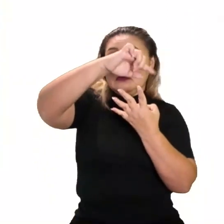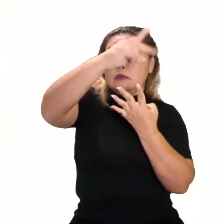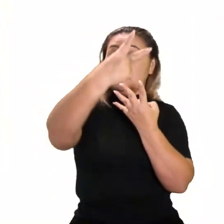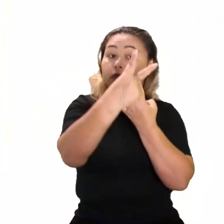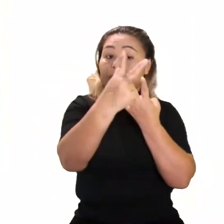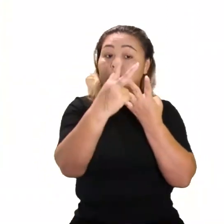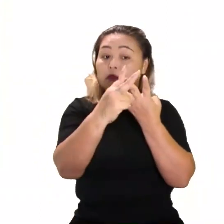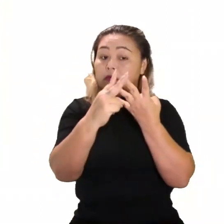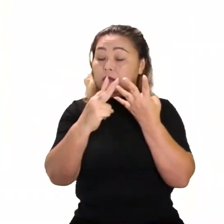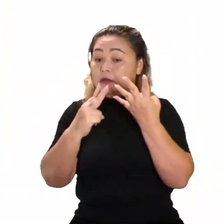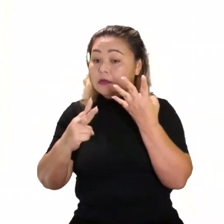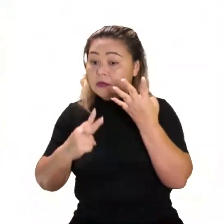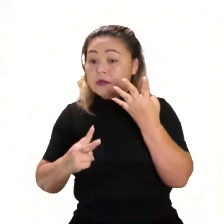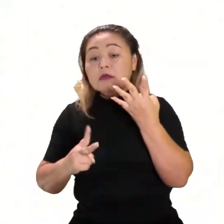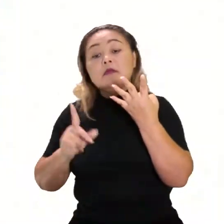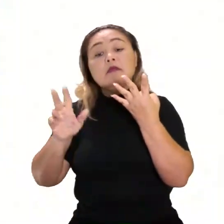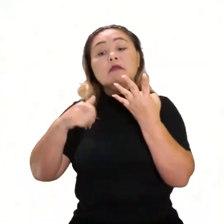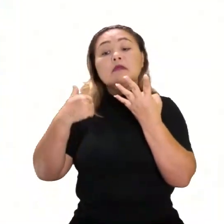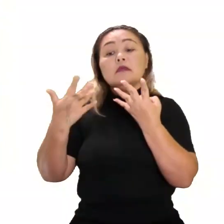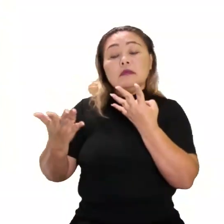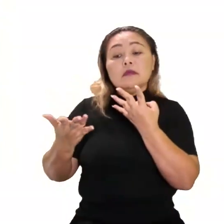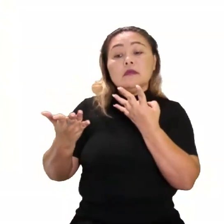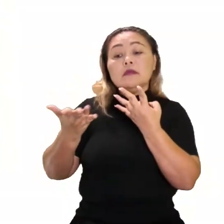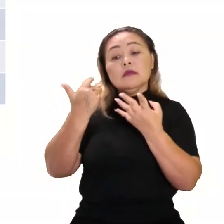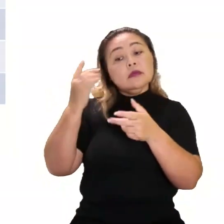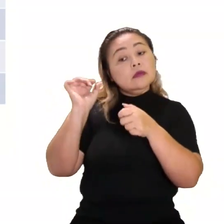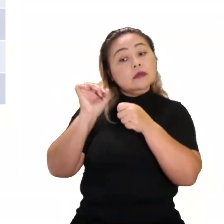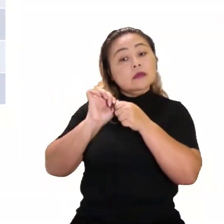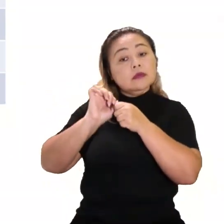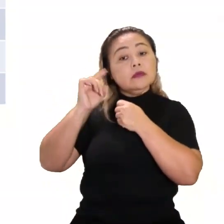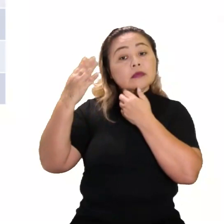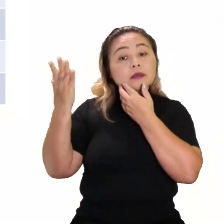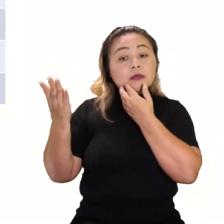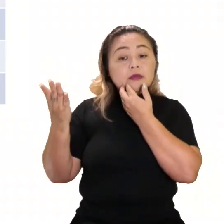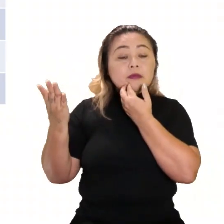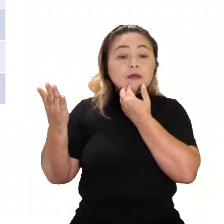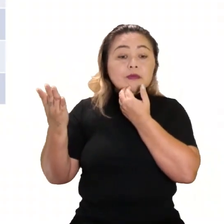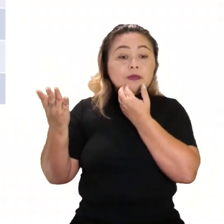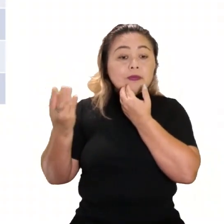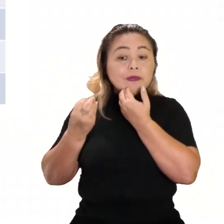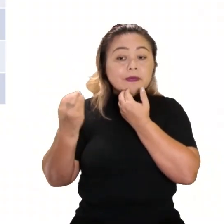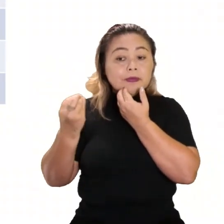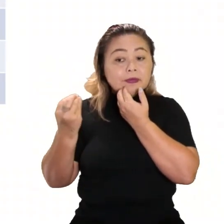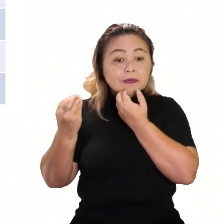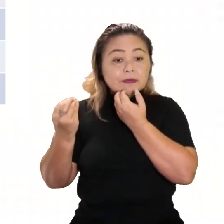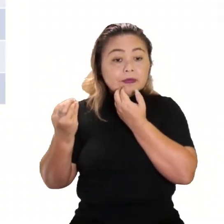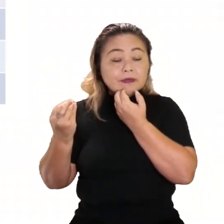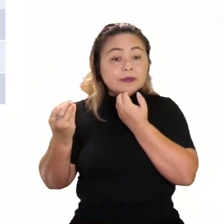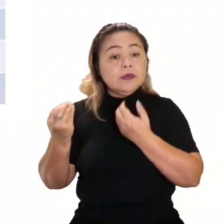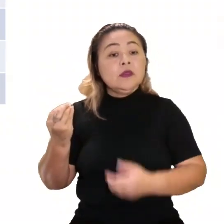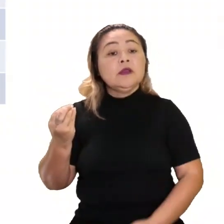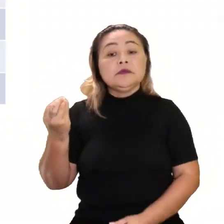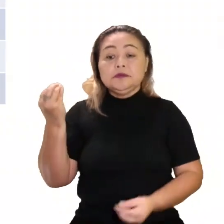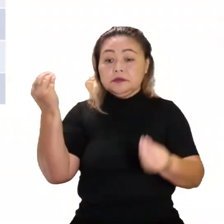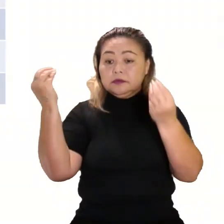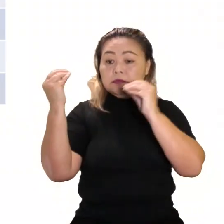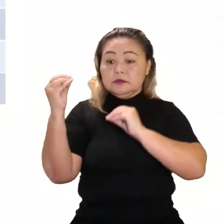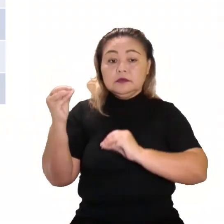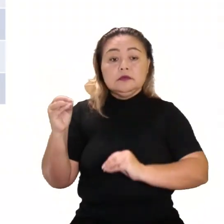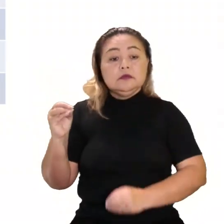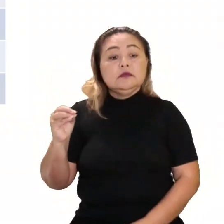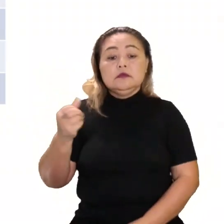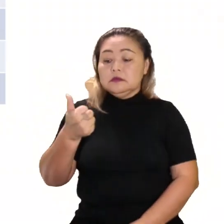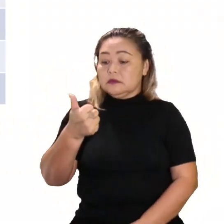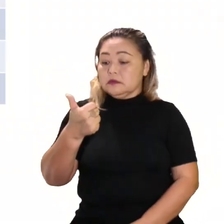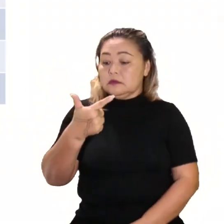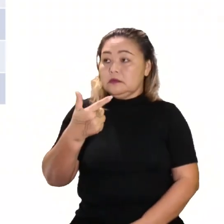mais 2. Isso mesmo. Então, vamos fazer isso no gráfico? Olha lá como é que vai funcionar, vamos lá. Vamos colocar valores aqui, né?